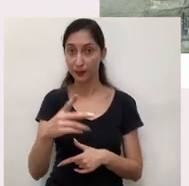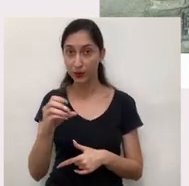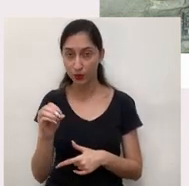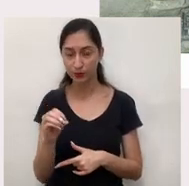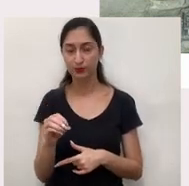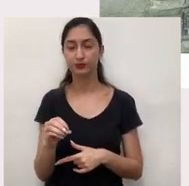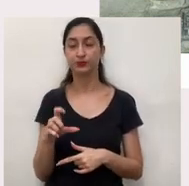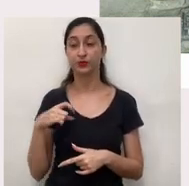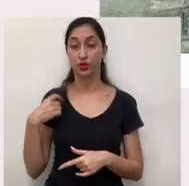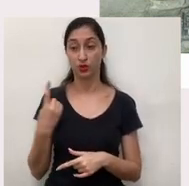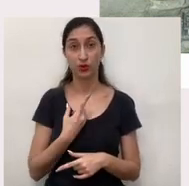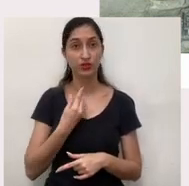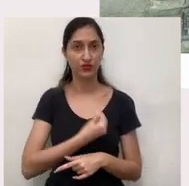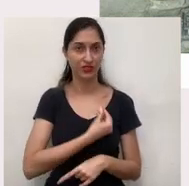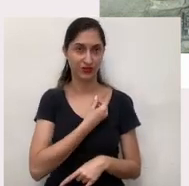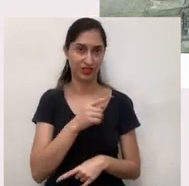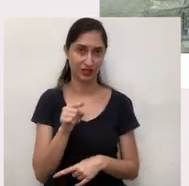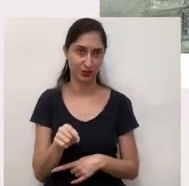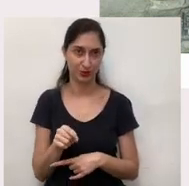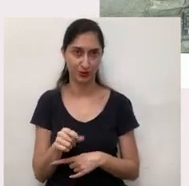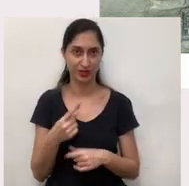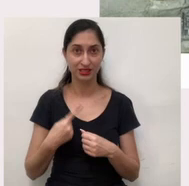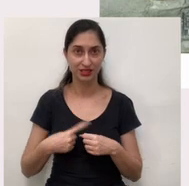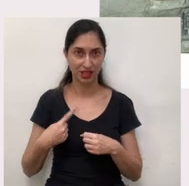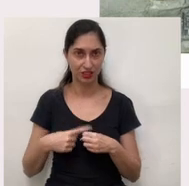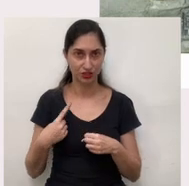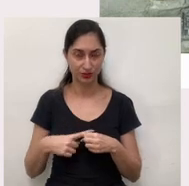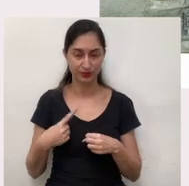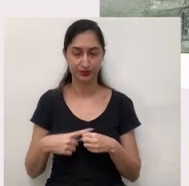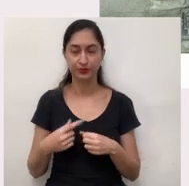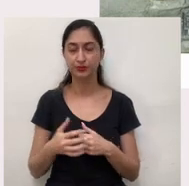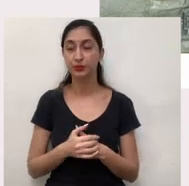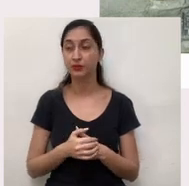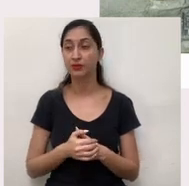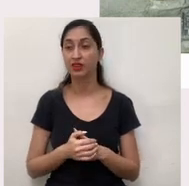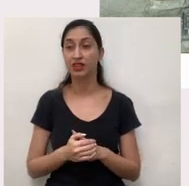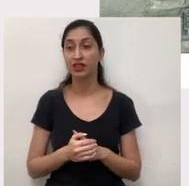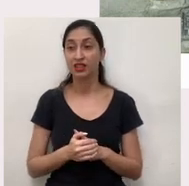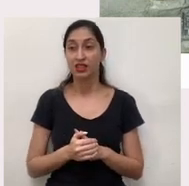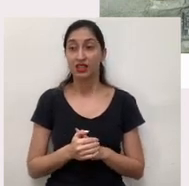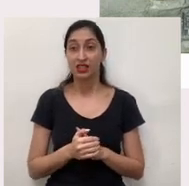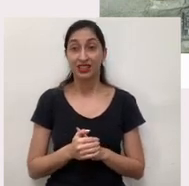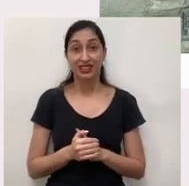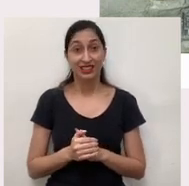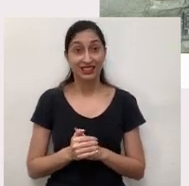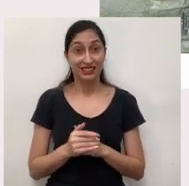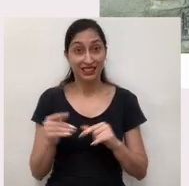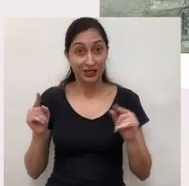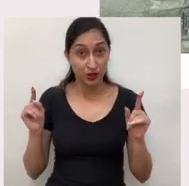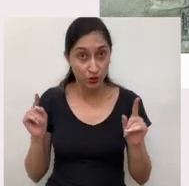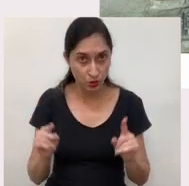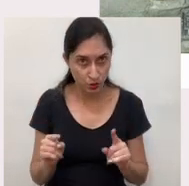a gente também viveu isso na cidade, foi isso que